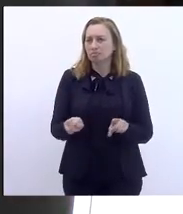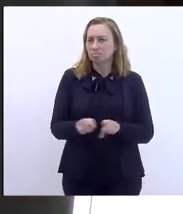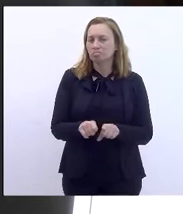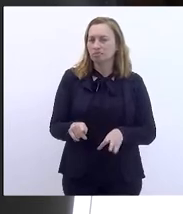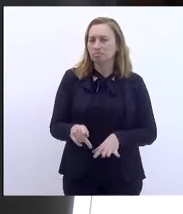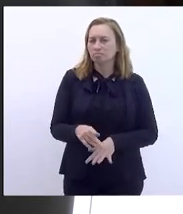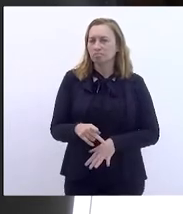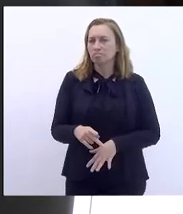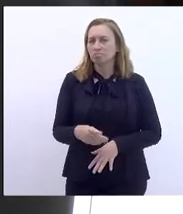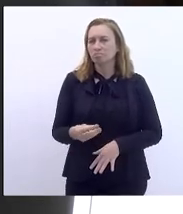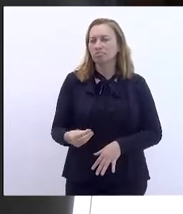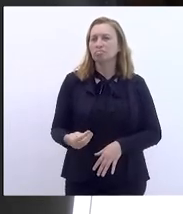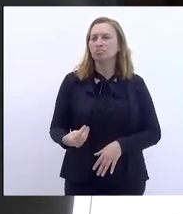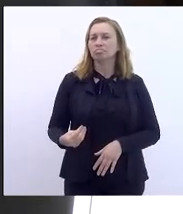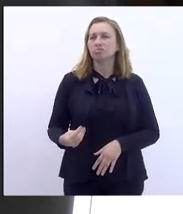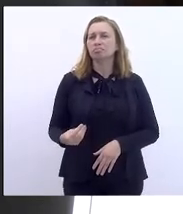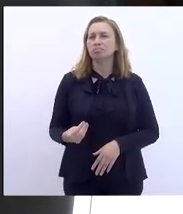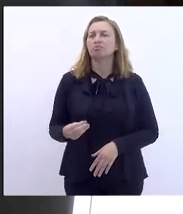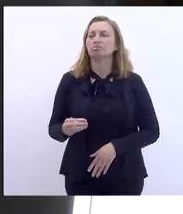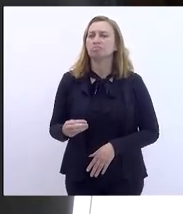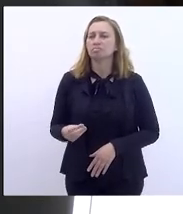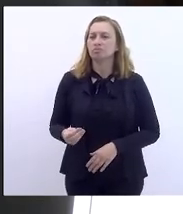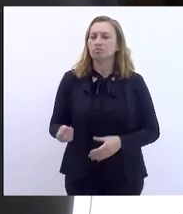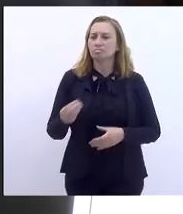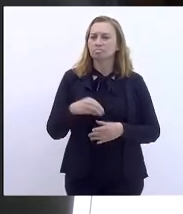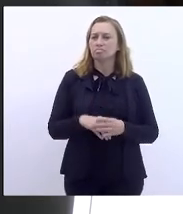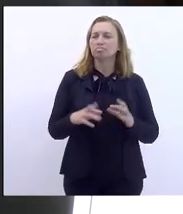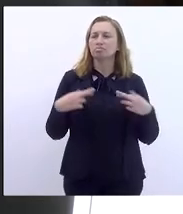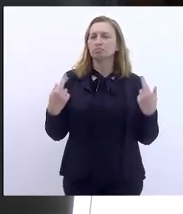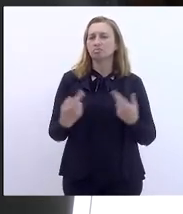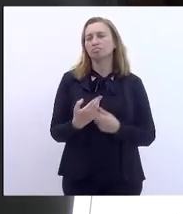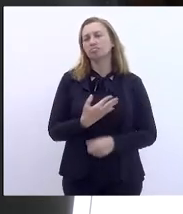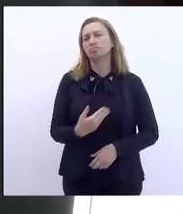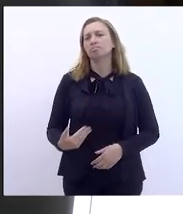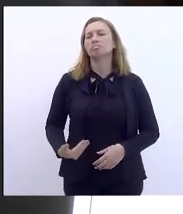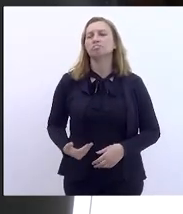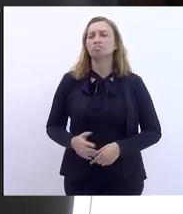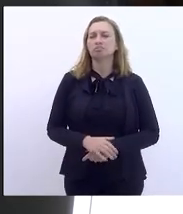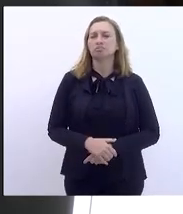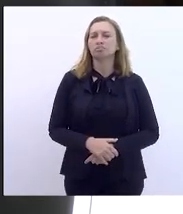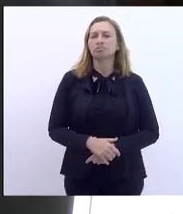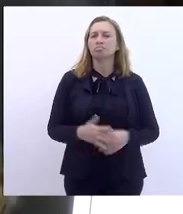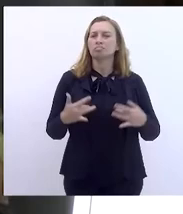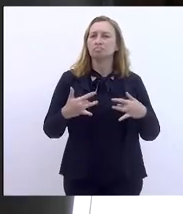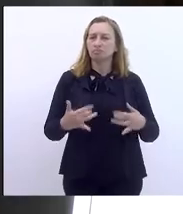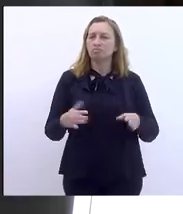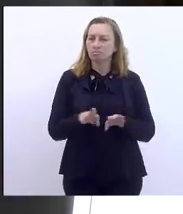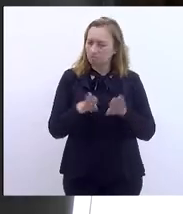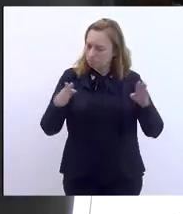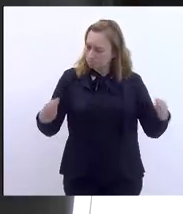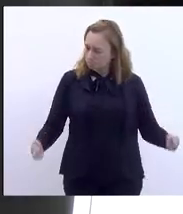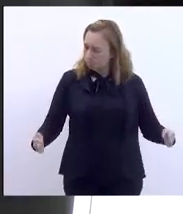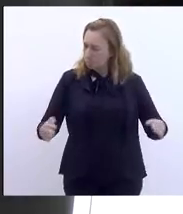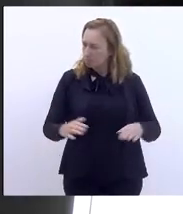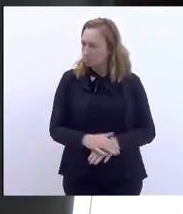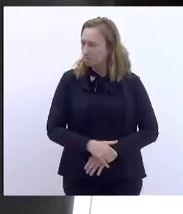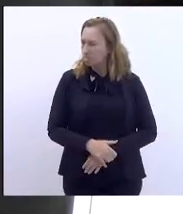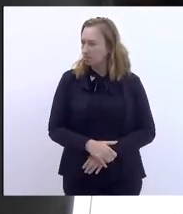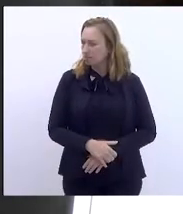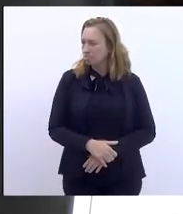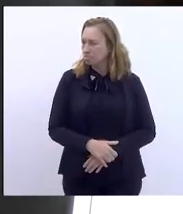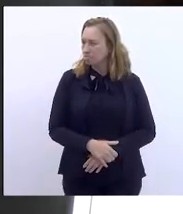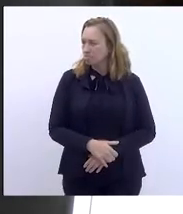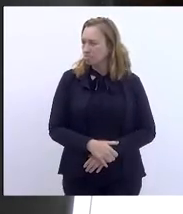de vítimas que estão presentes nessa audiência pública enfim solidarizou a mesa na presença